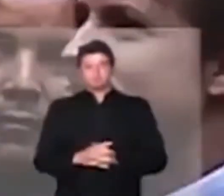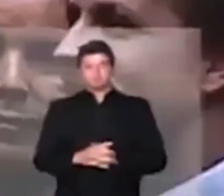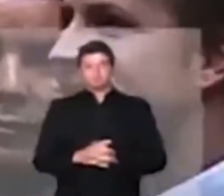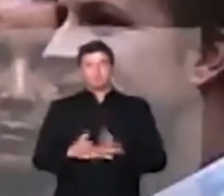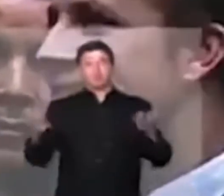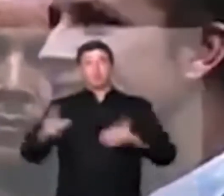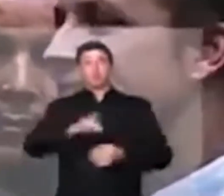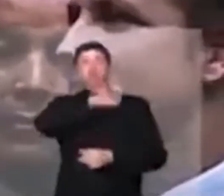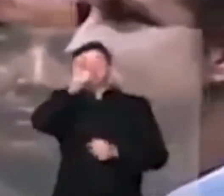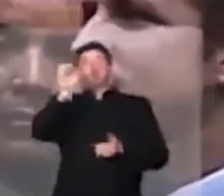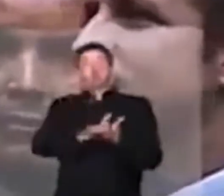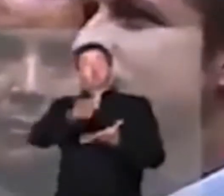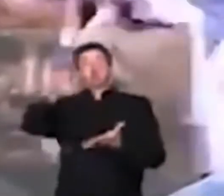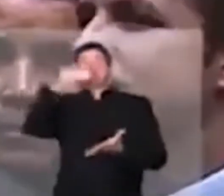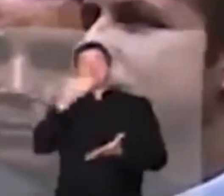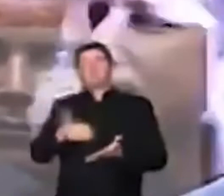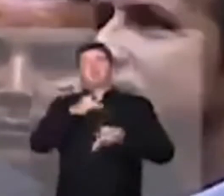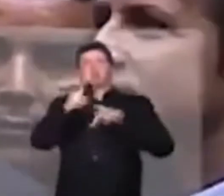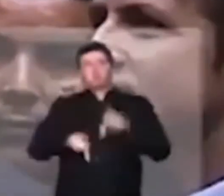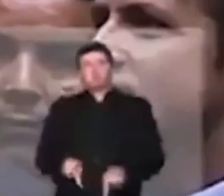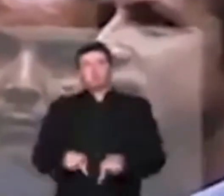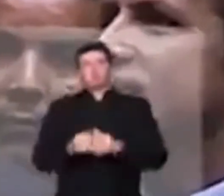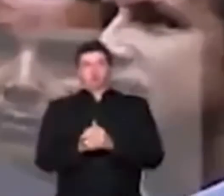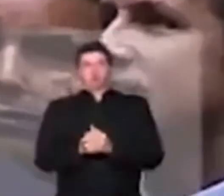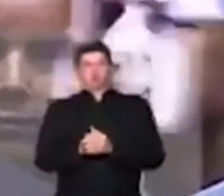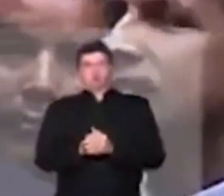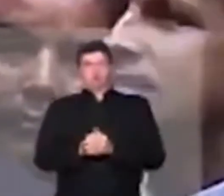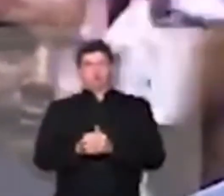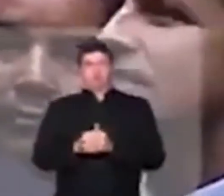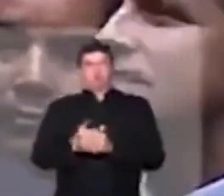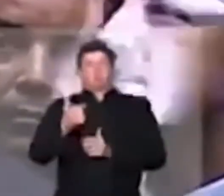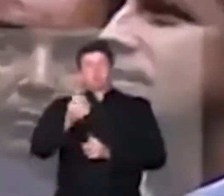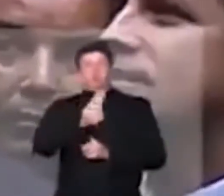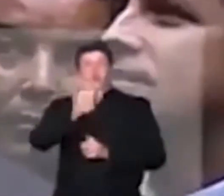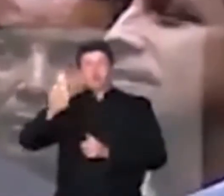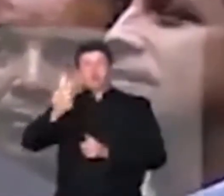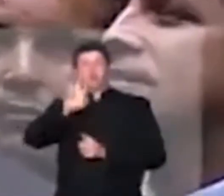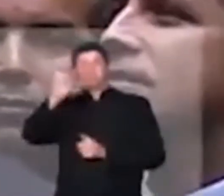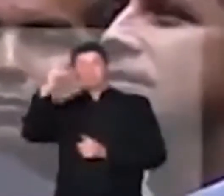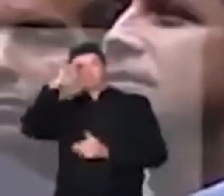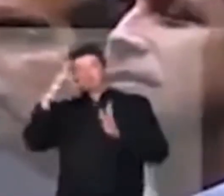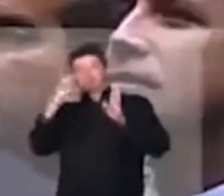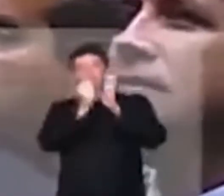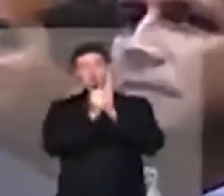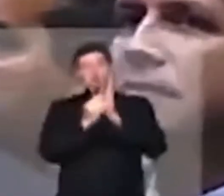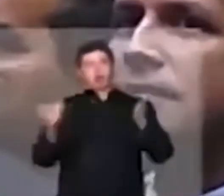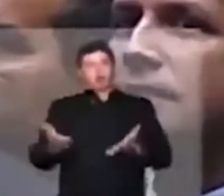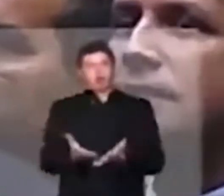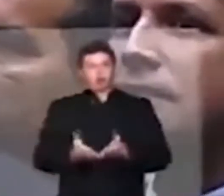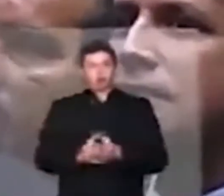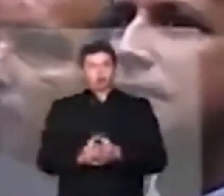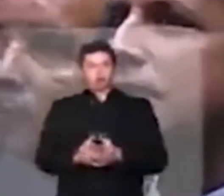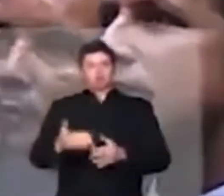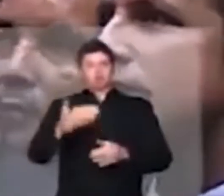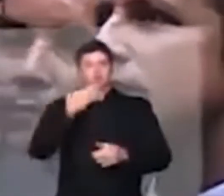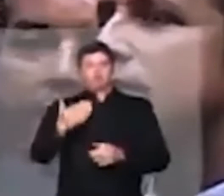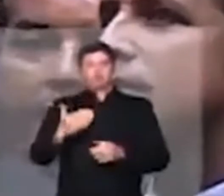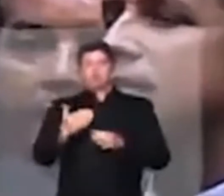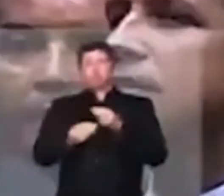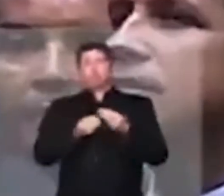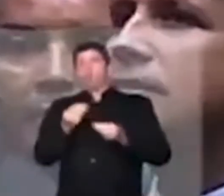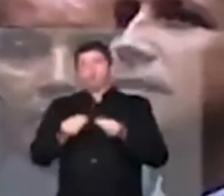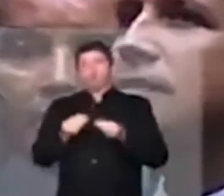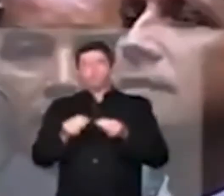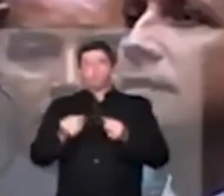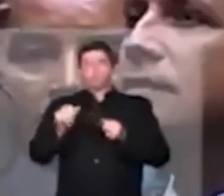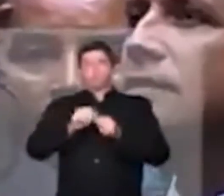Nesse dia de glória para o povo brasileiro, tem um nome que entrará para a história nessa data, pela forma como